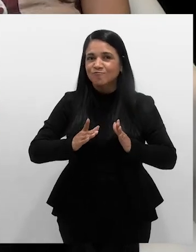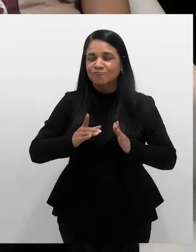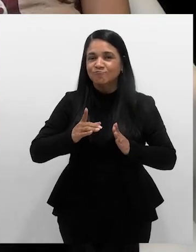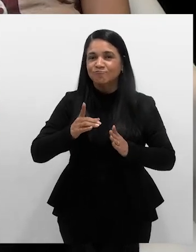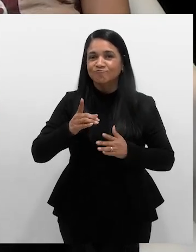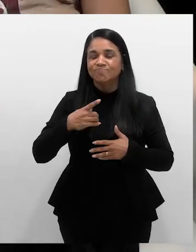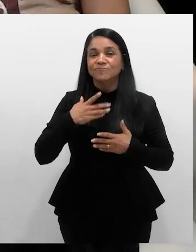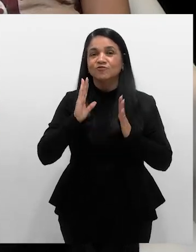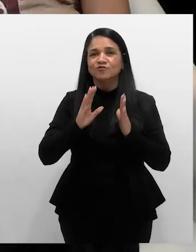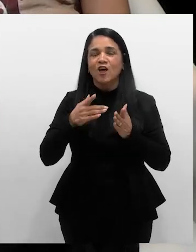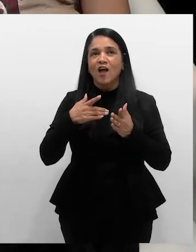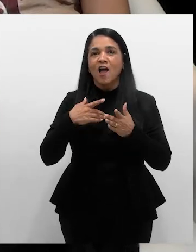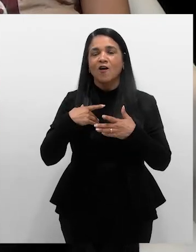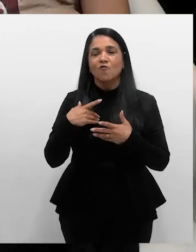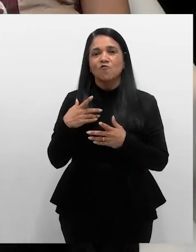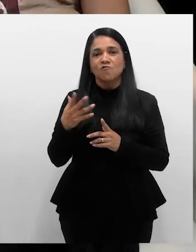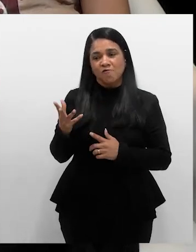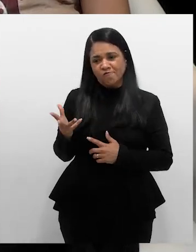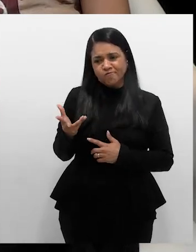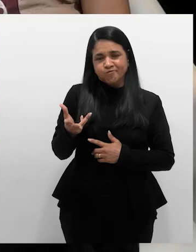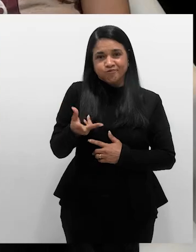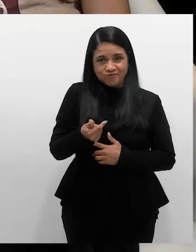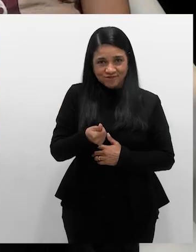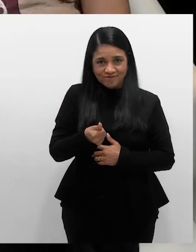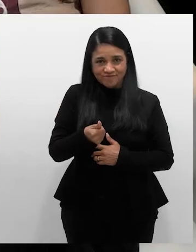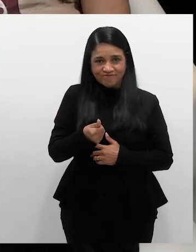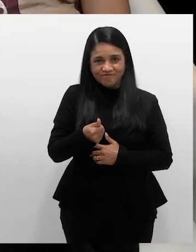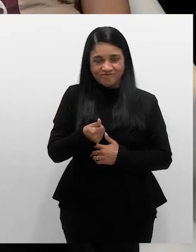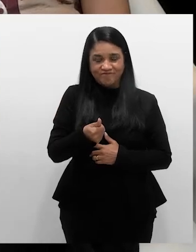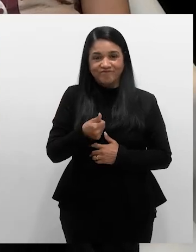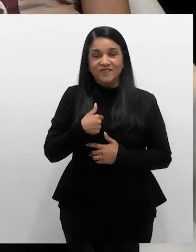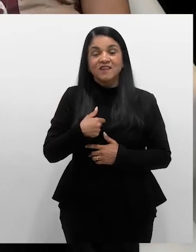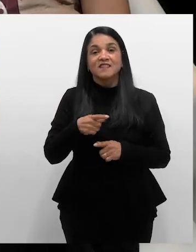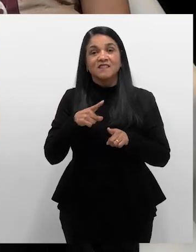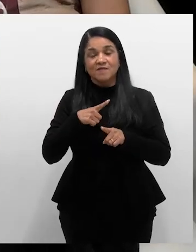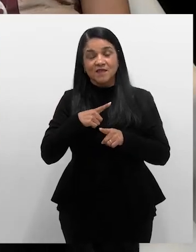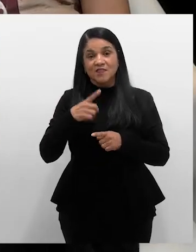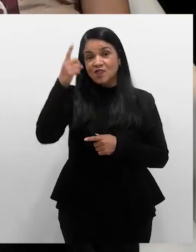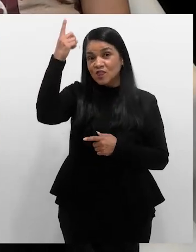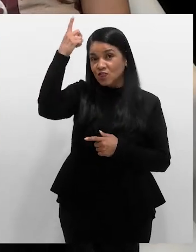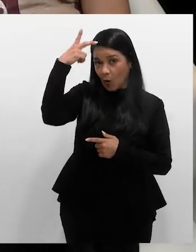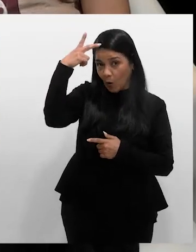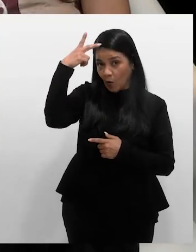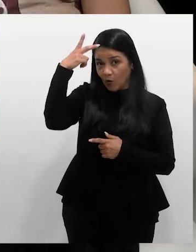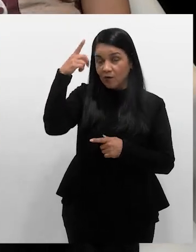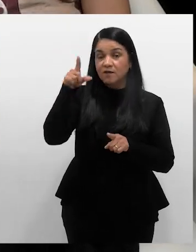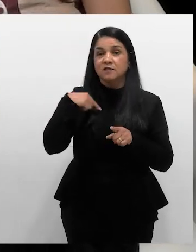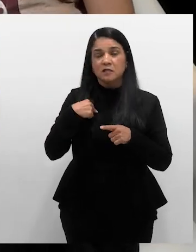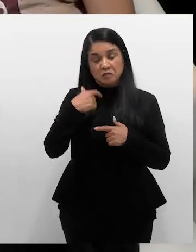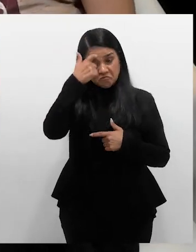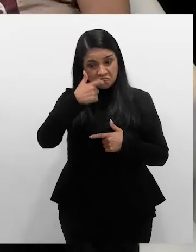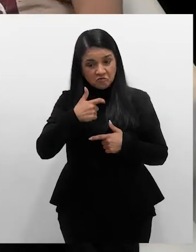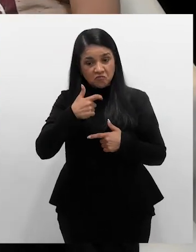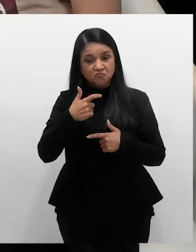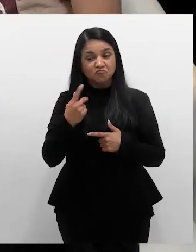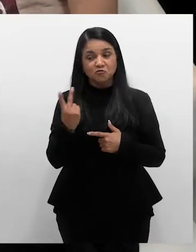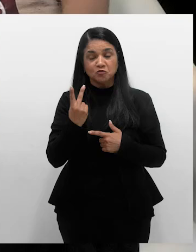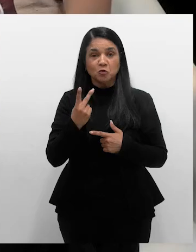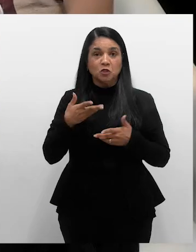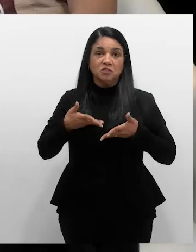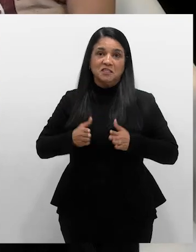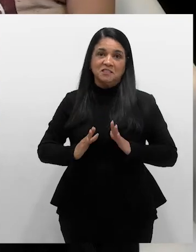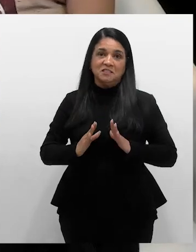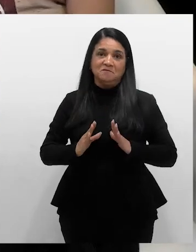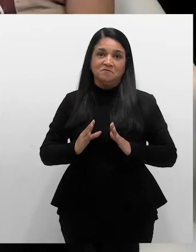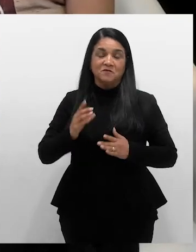acho assim, porque há vocação e há talento, né? Sim. Eu acho que modéstia à parte, eu nasci com os